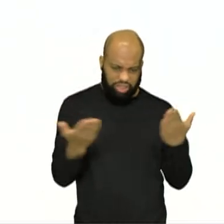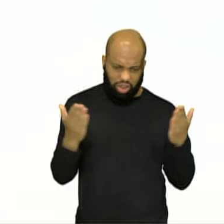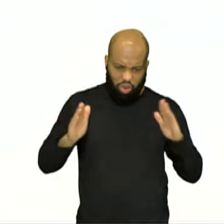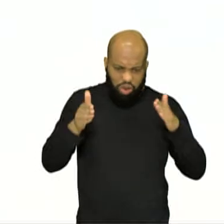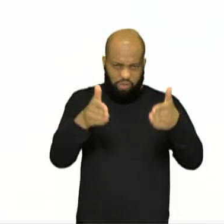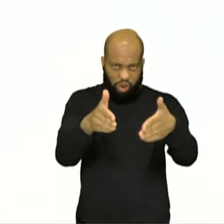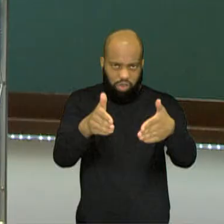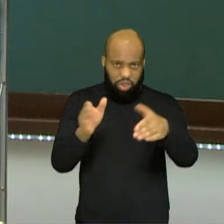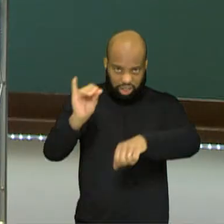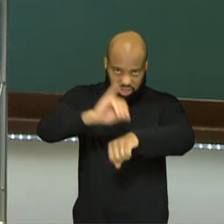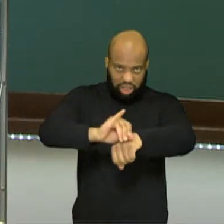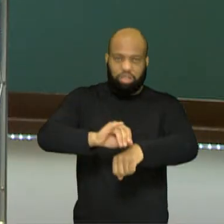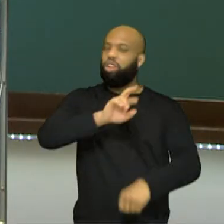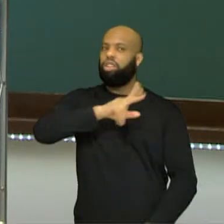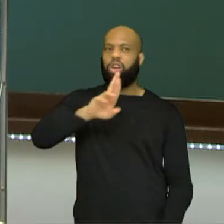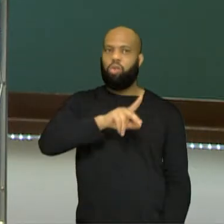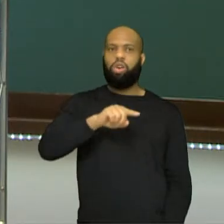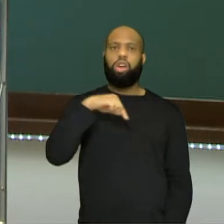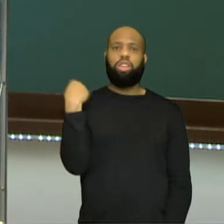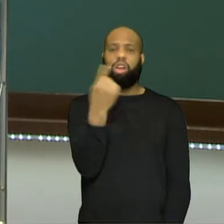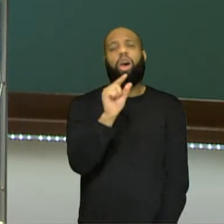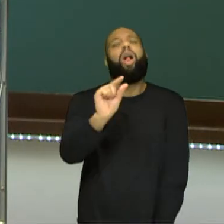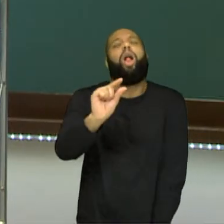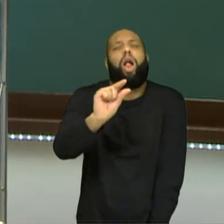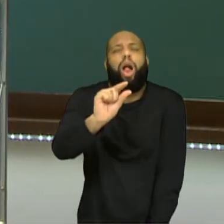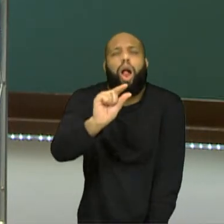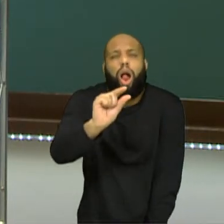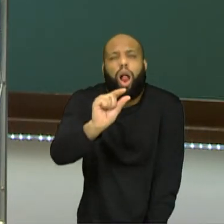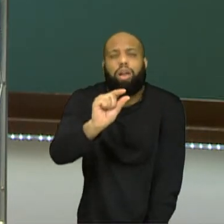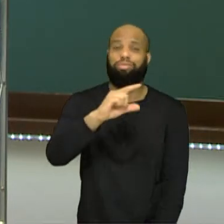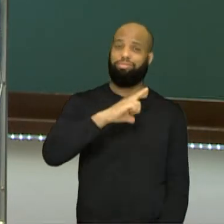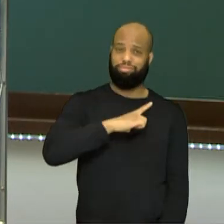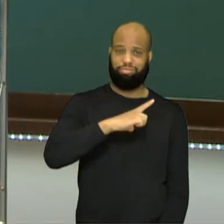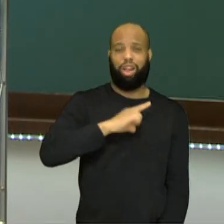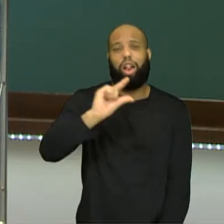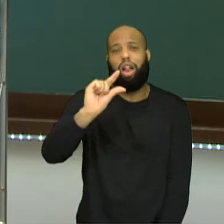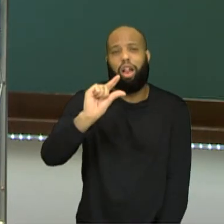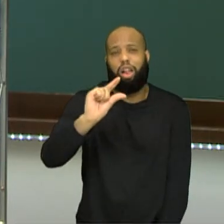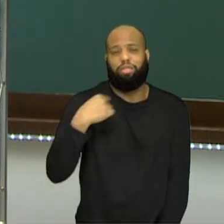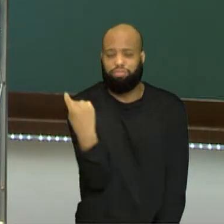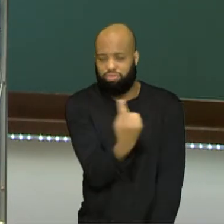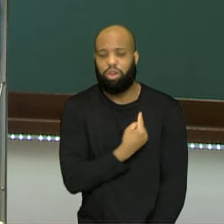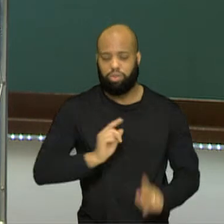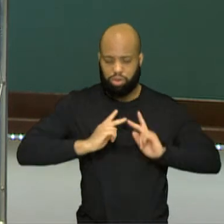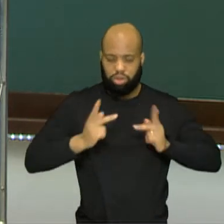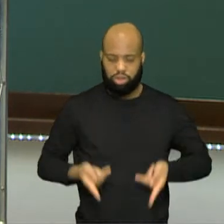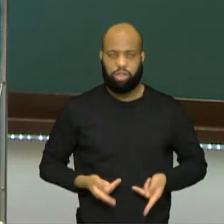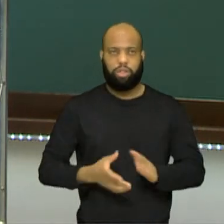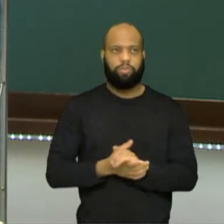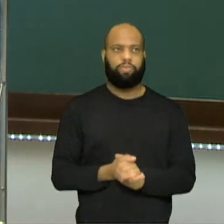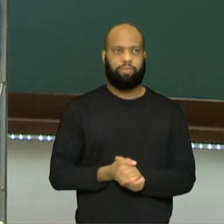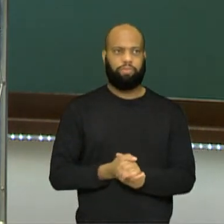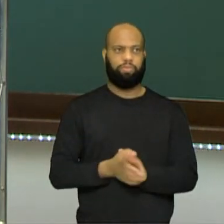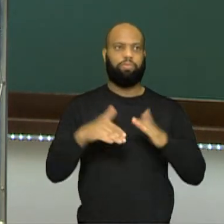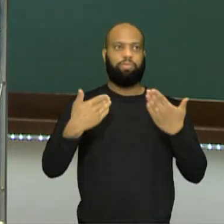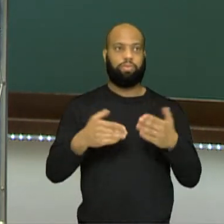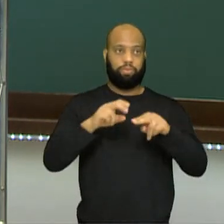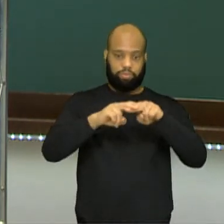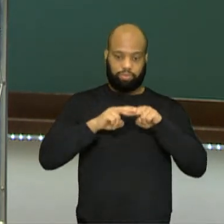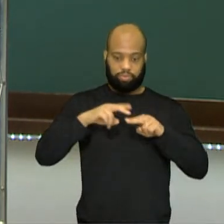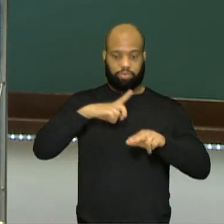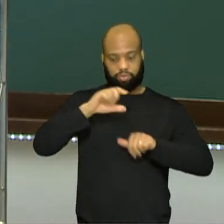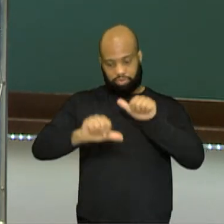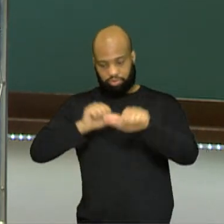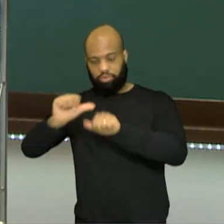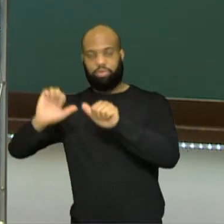do universo. Pelo contrário, nós somos minusculamente pequenos em relação à vastidão do universo. E é exatamente essa mudança